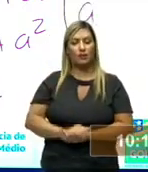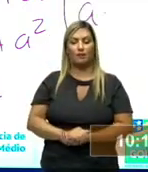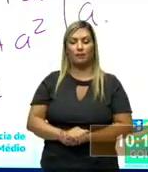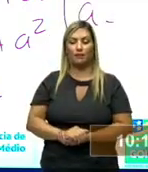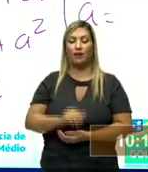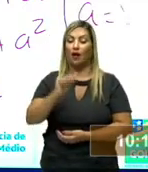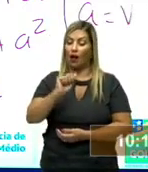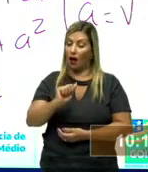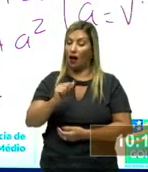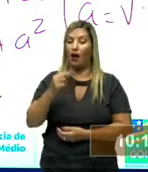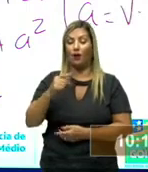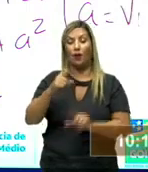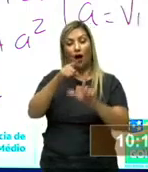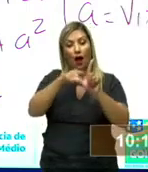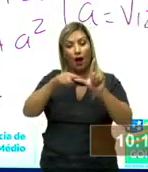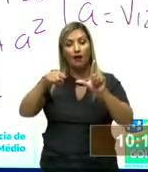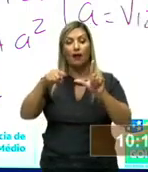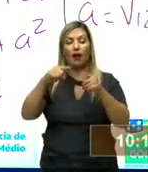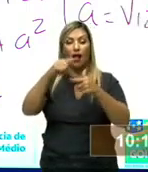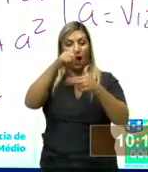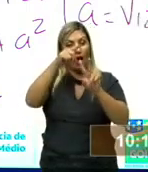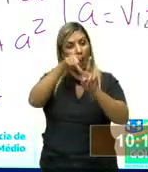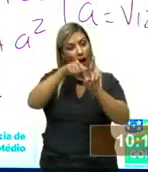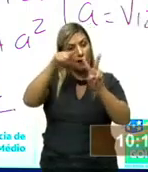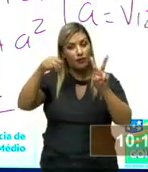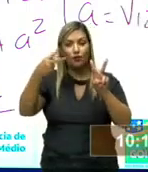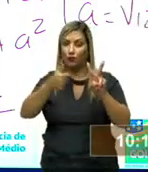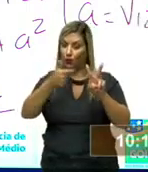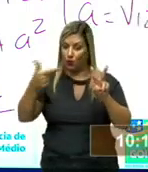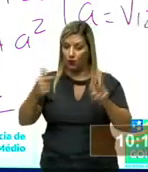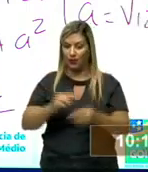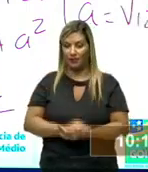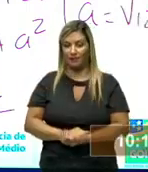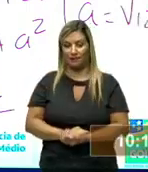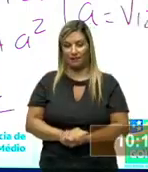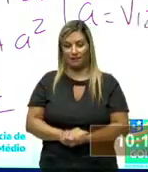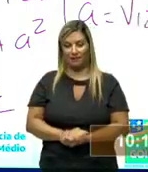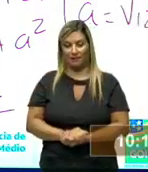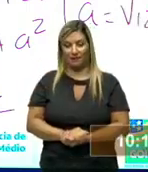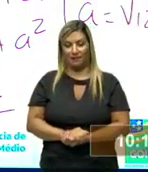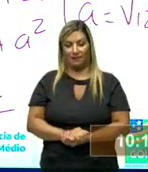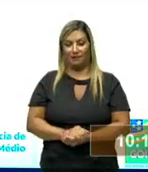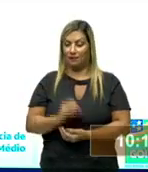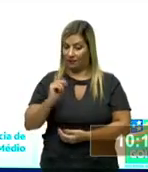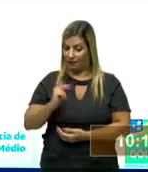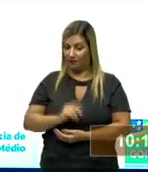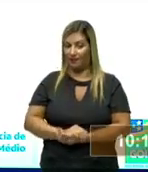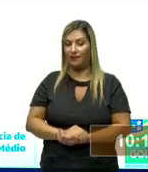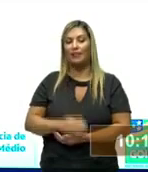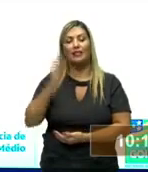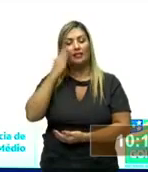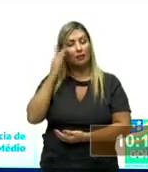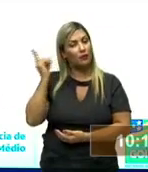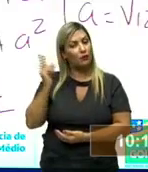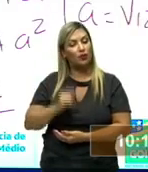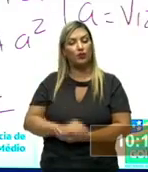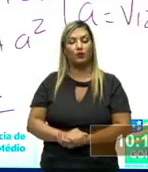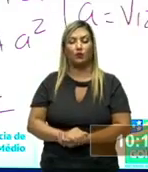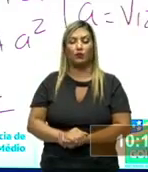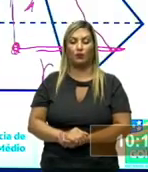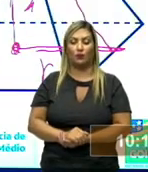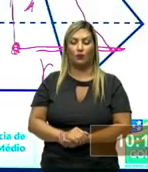então meu a a raiz de 12 Mas vou deixar aqui se aqui uma interessante tá boa tão sabendo disso